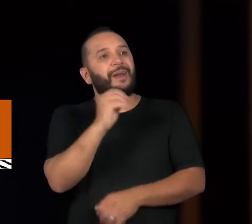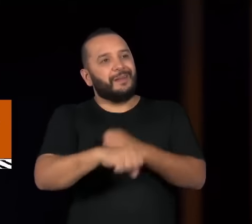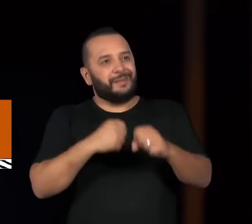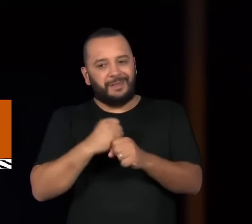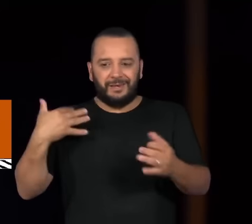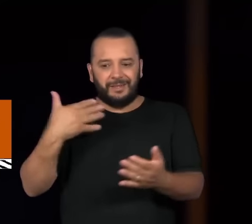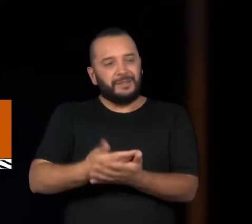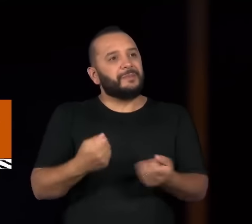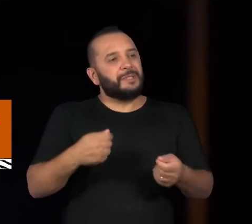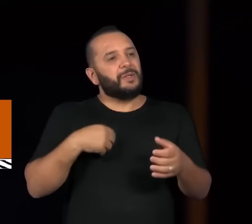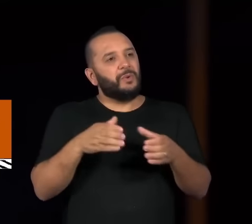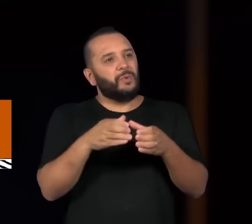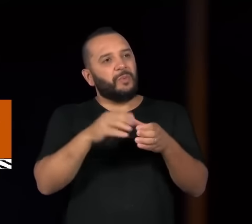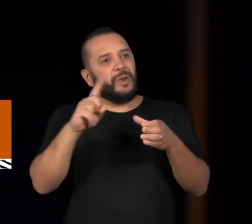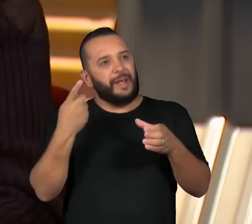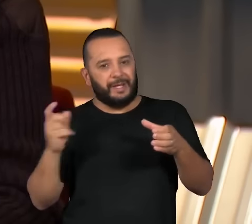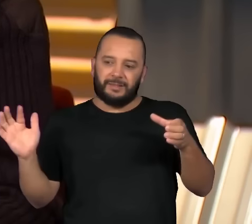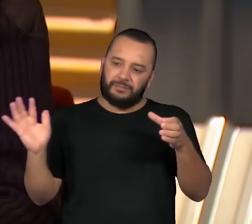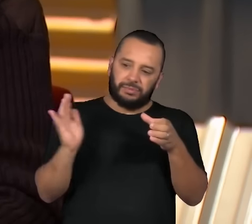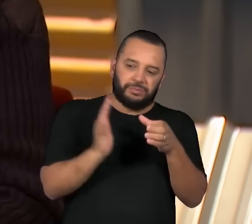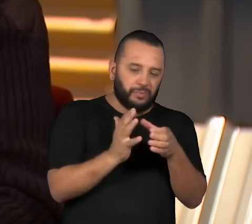os ex-integrantes?